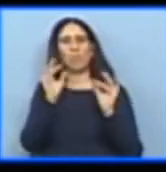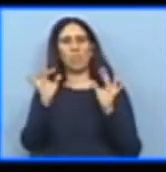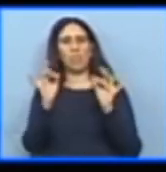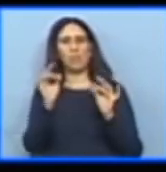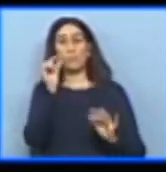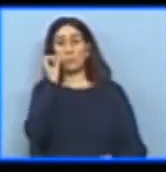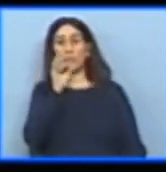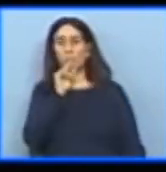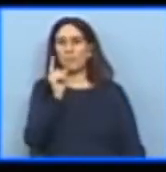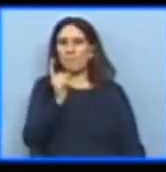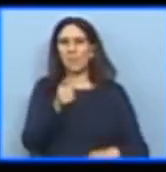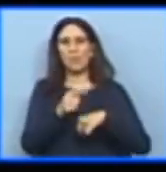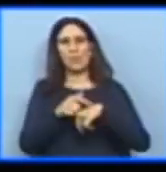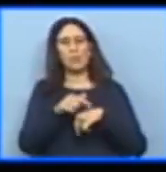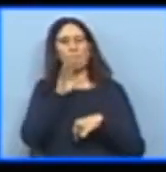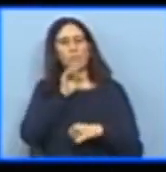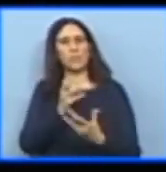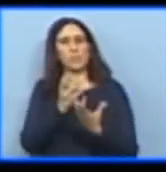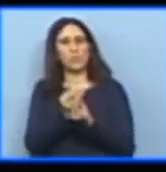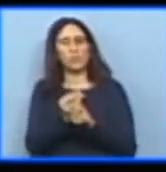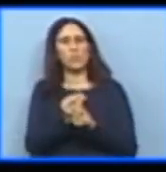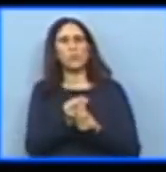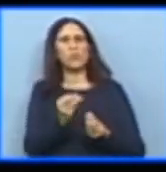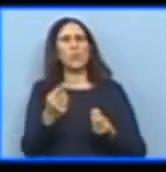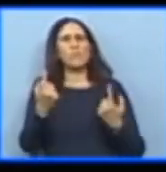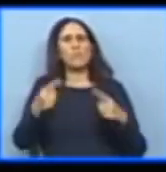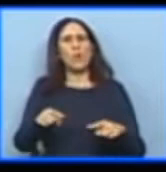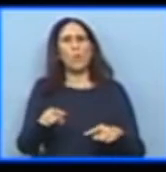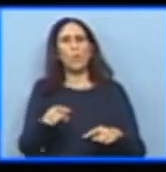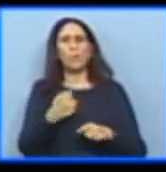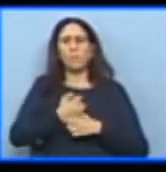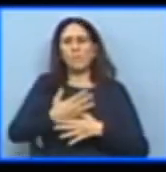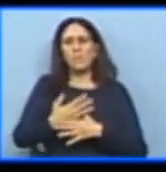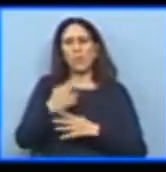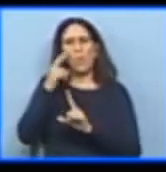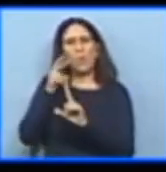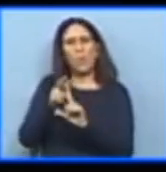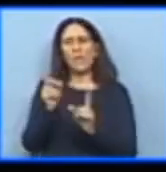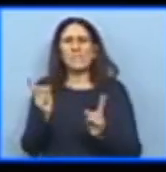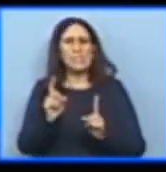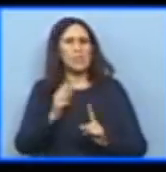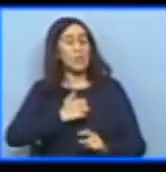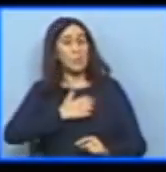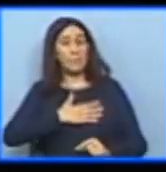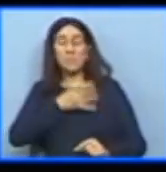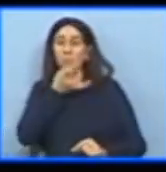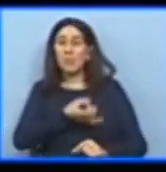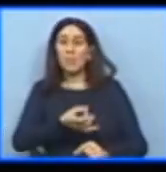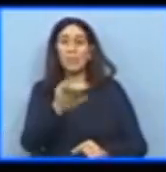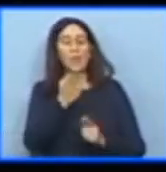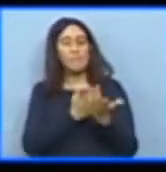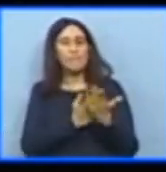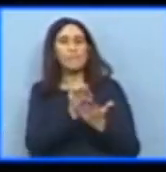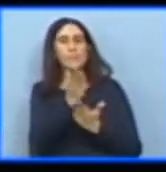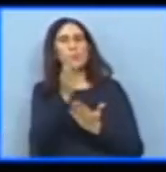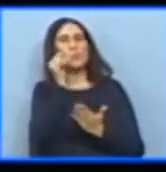pais têm de ter tempo os índios não podem estar só olhar as posições as empresas têm que a jornada às contínuas para os pais